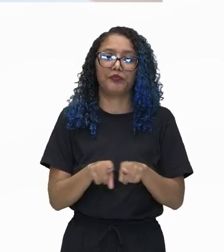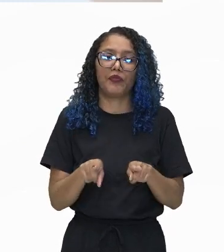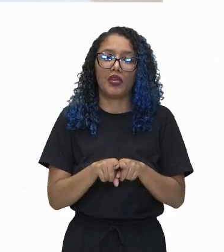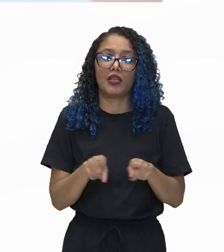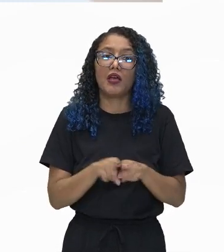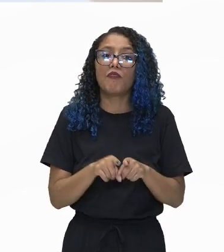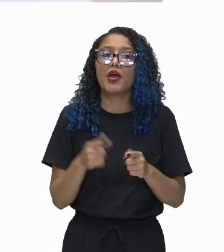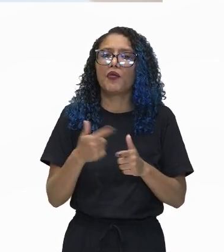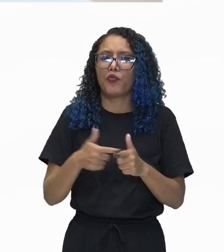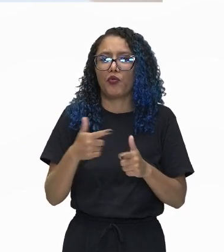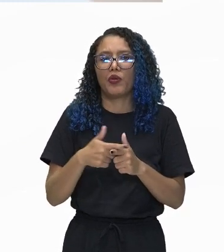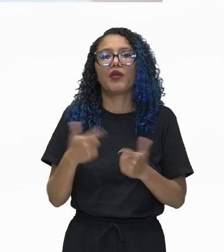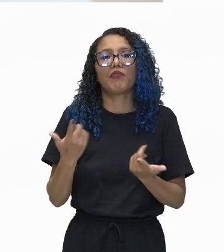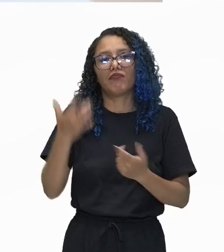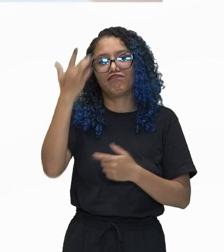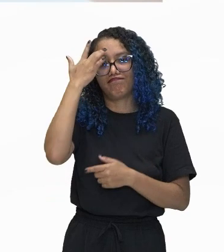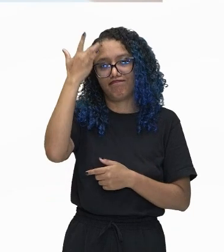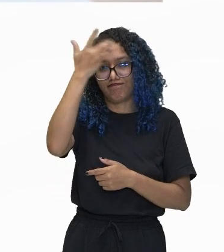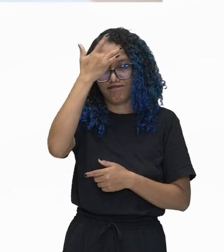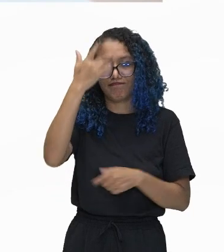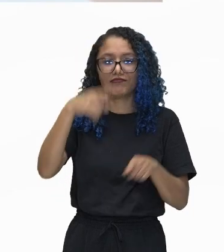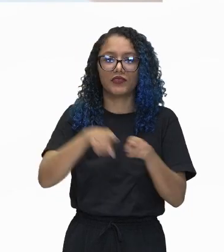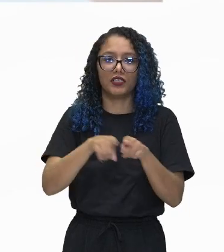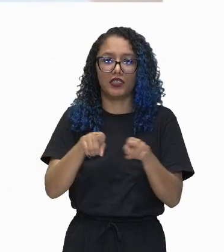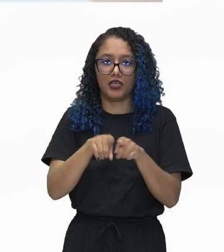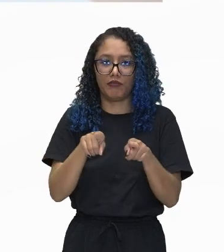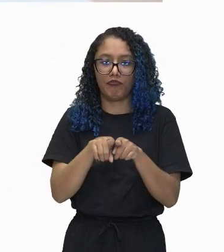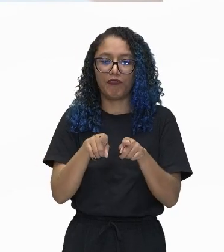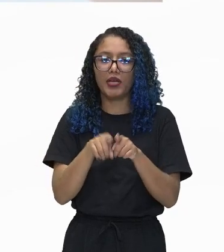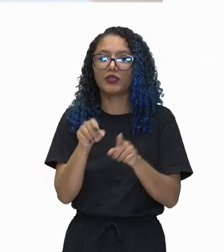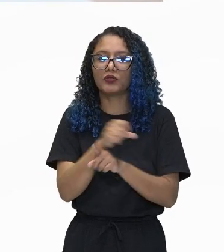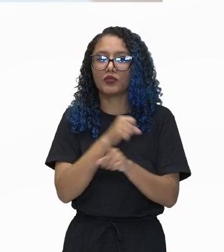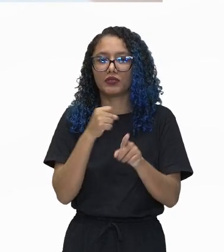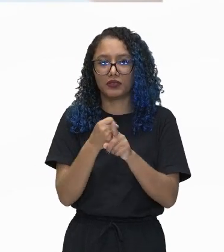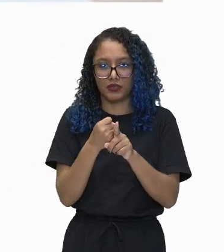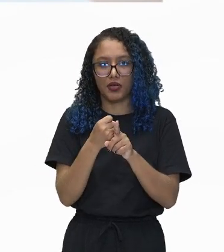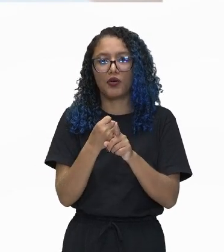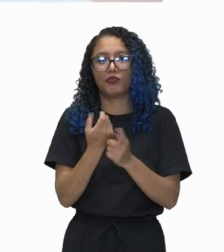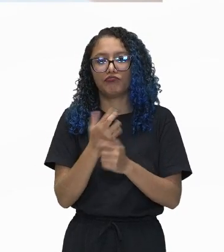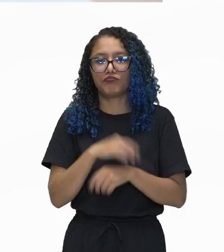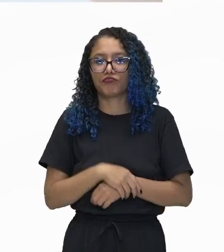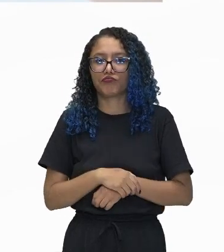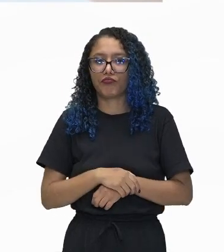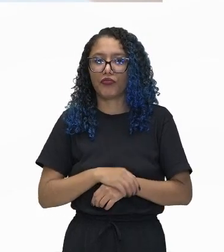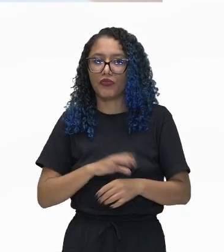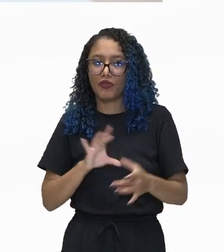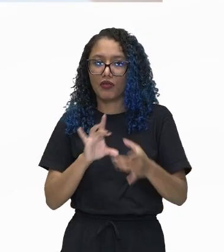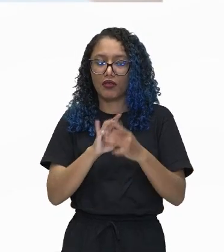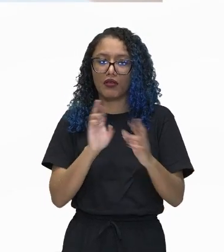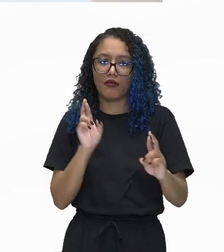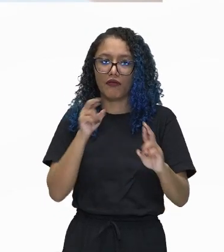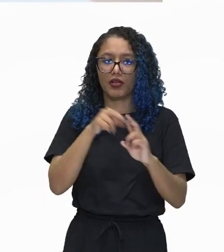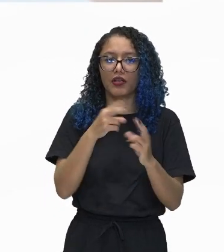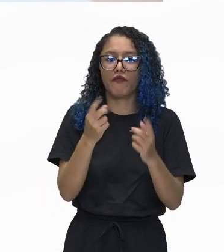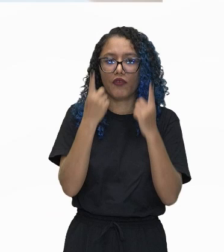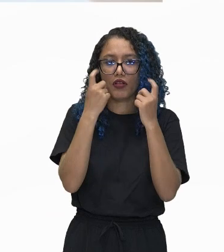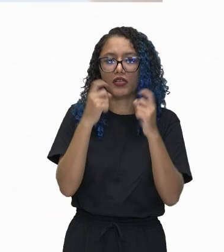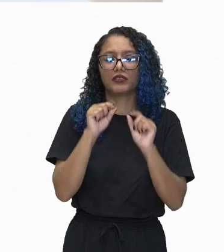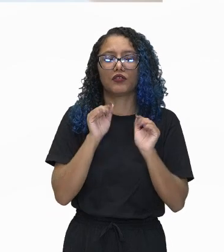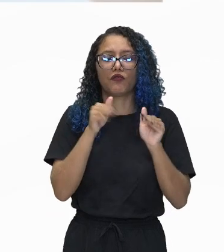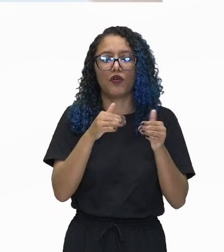de saúde mental e social relacionados então à violência em crianças e